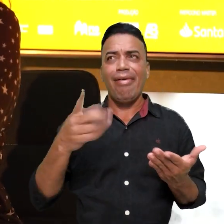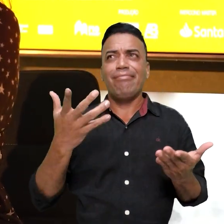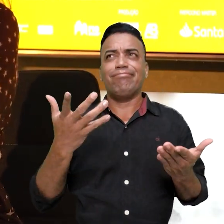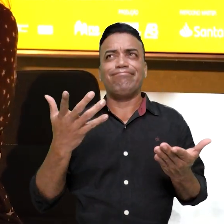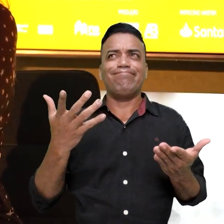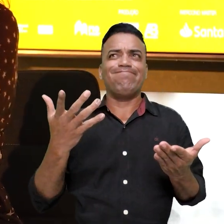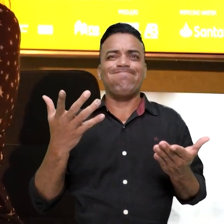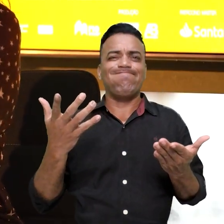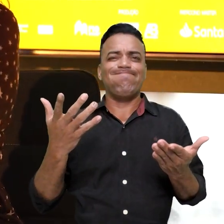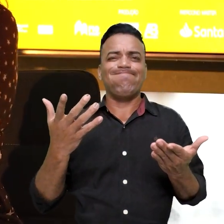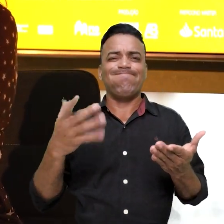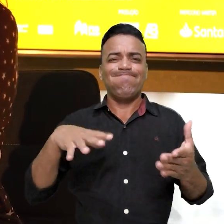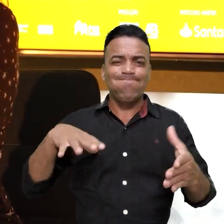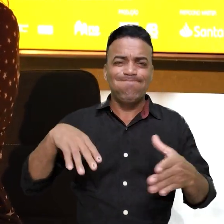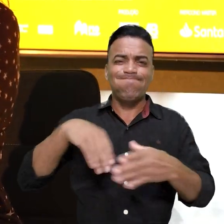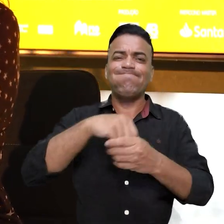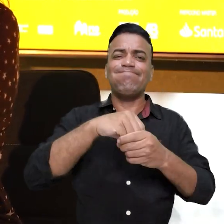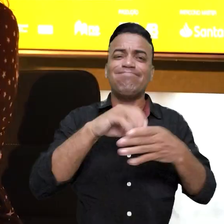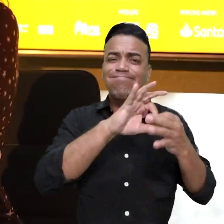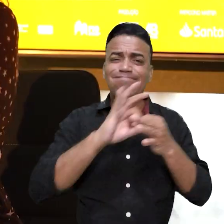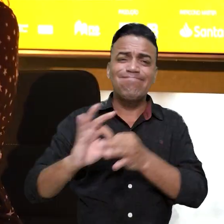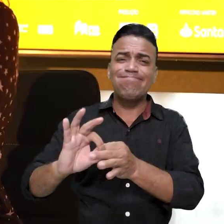numa coisa assim que compõe